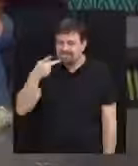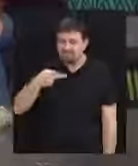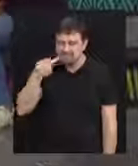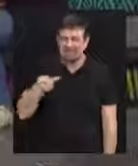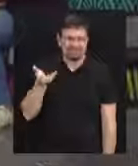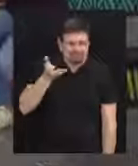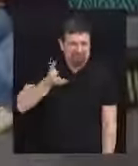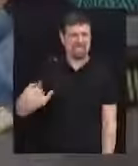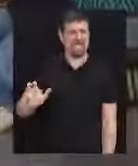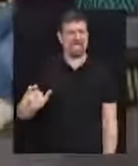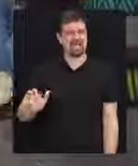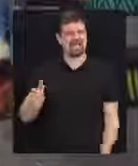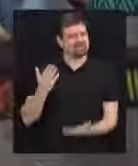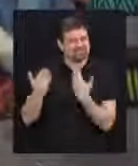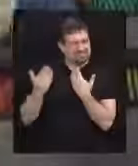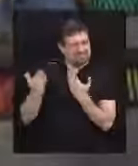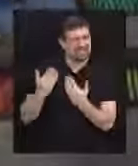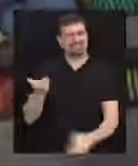pouco. Não quero!